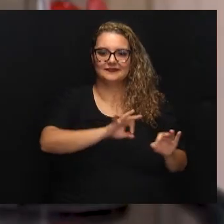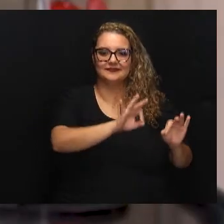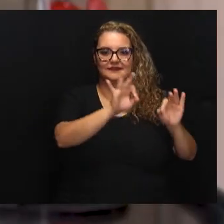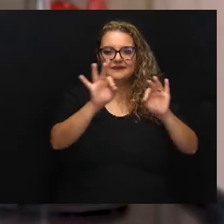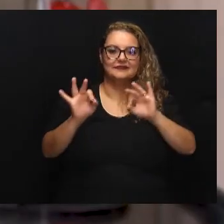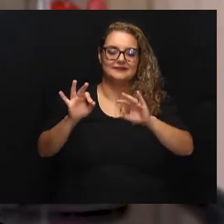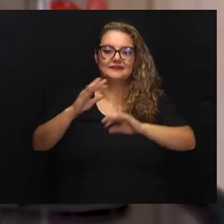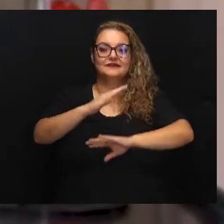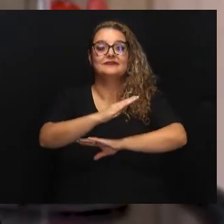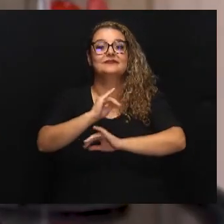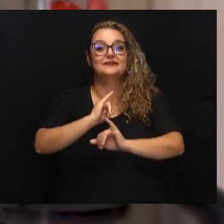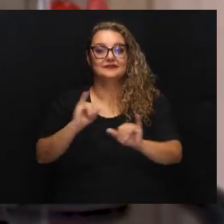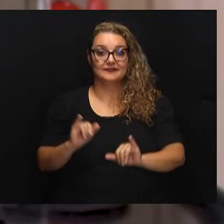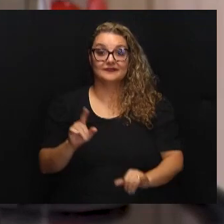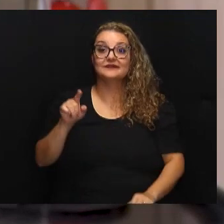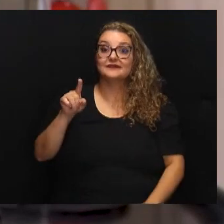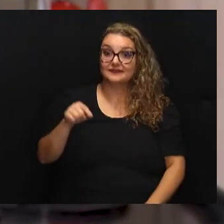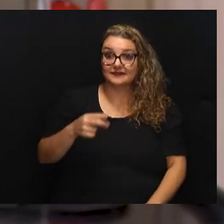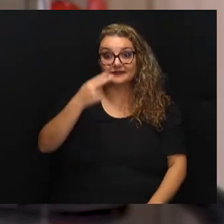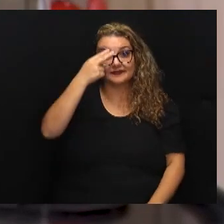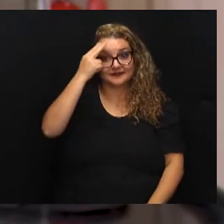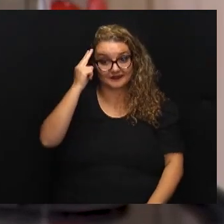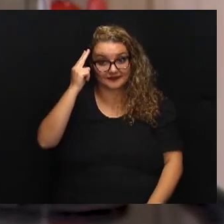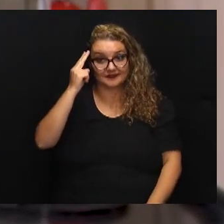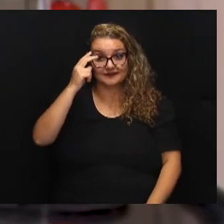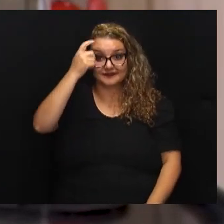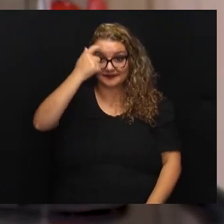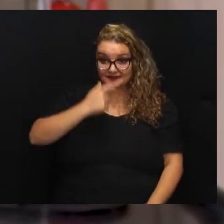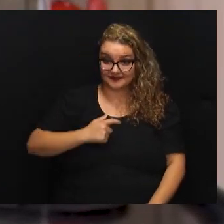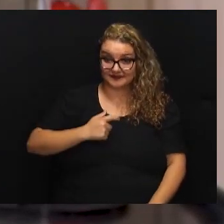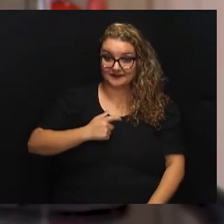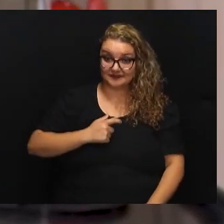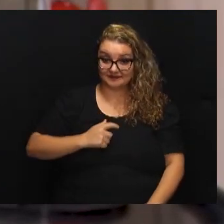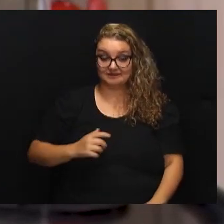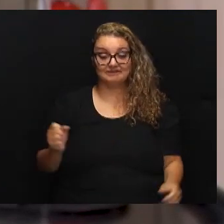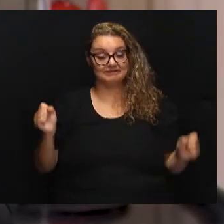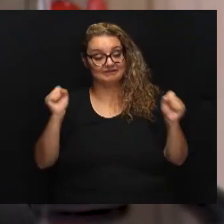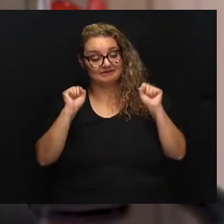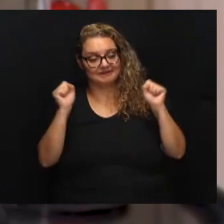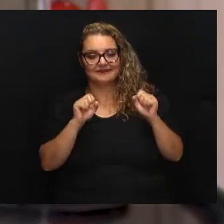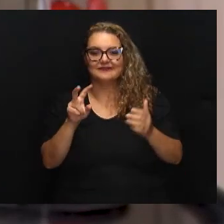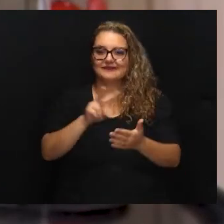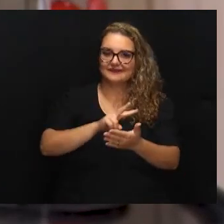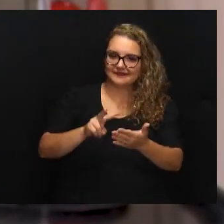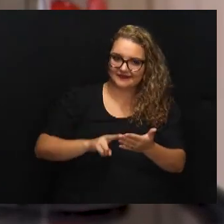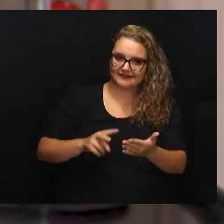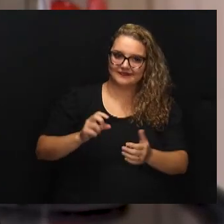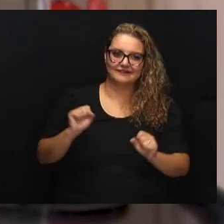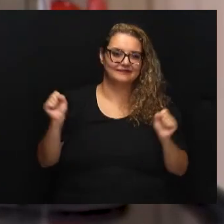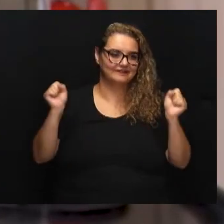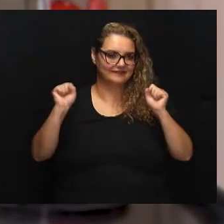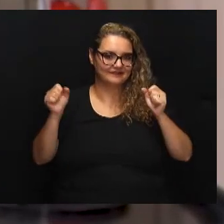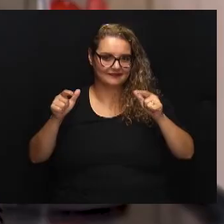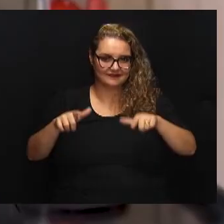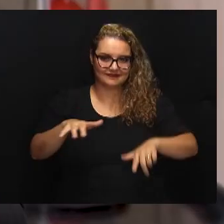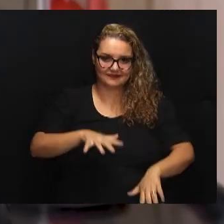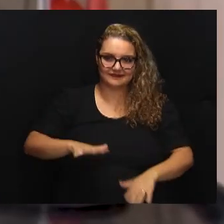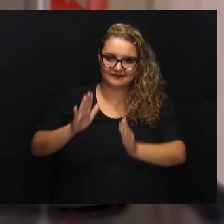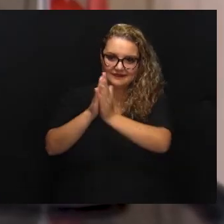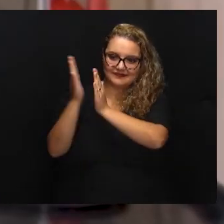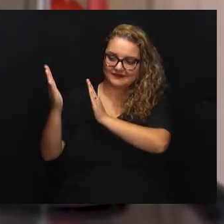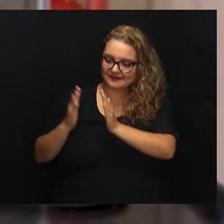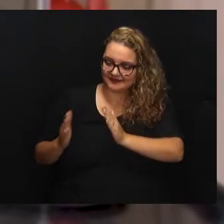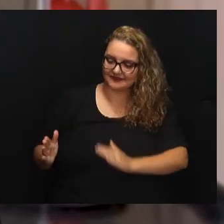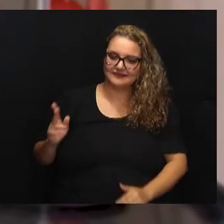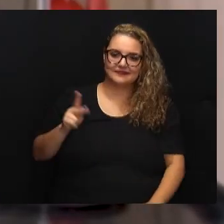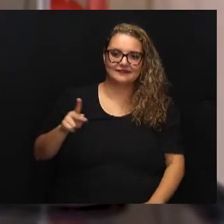Boa tarde, Gabriel. Boa tarde a todos que acompanham o Câmara Notícia. É isso mesmo, Gabriel. Eu, como uma apreciadora de livros, eu